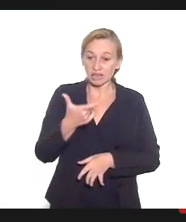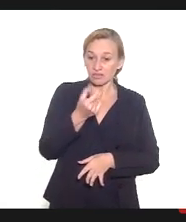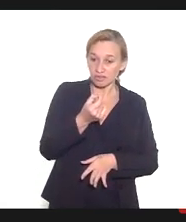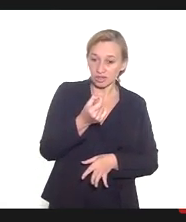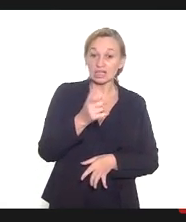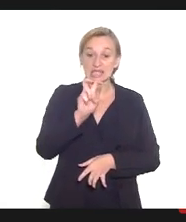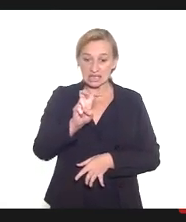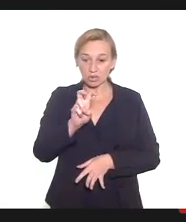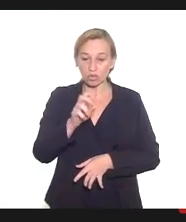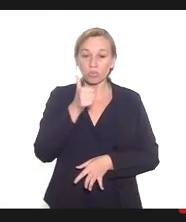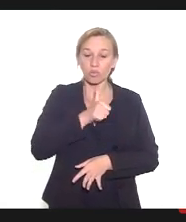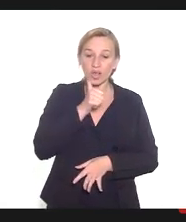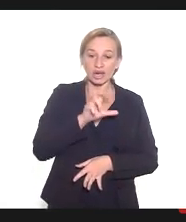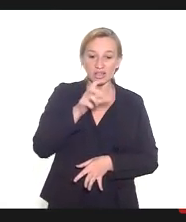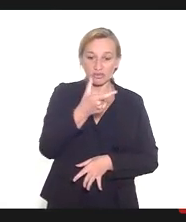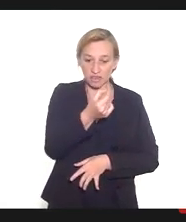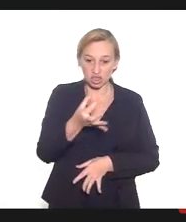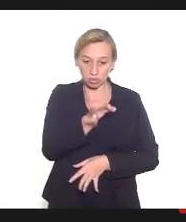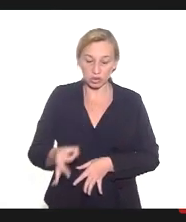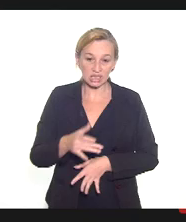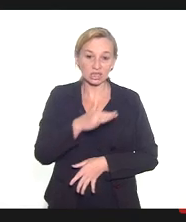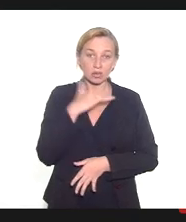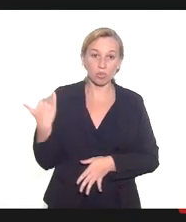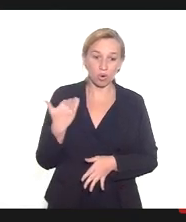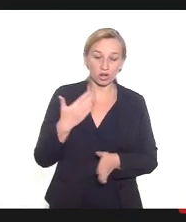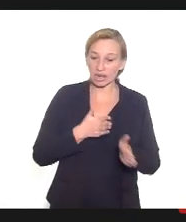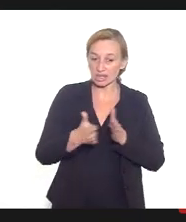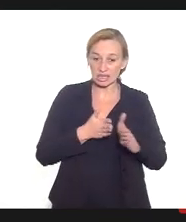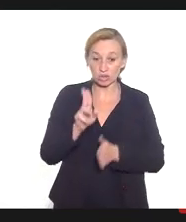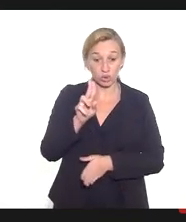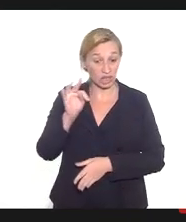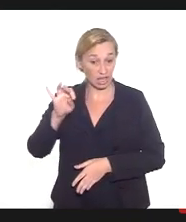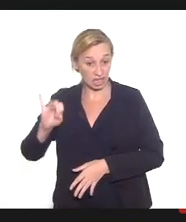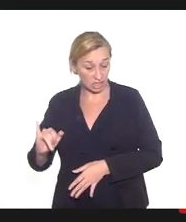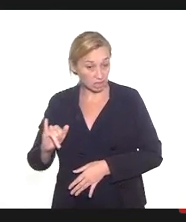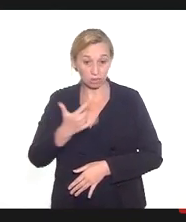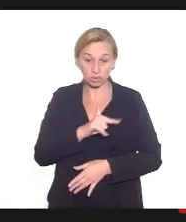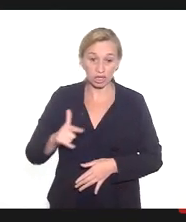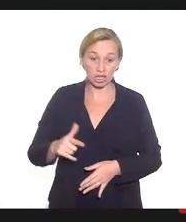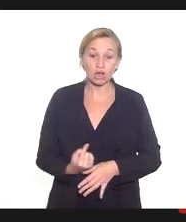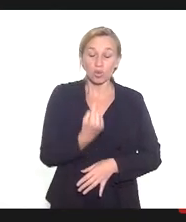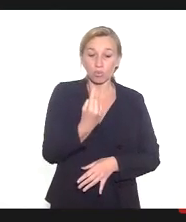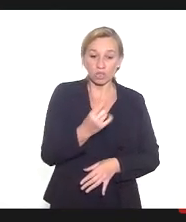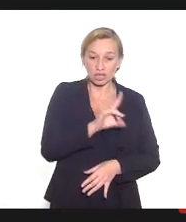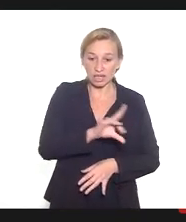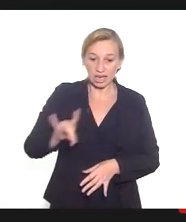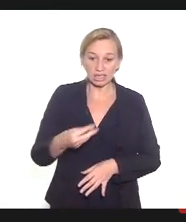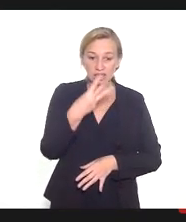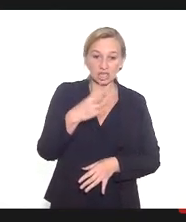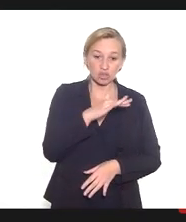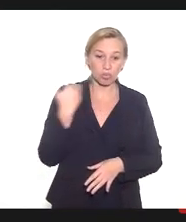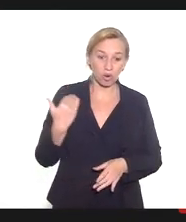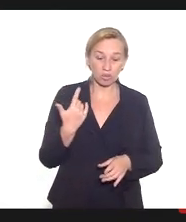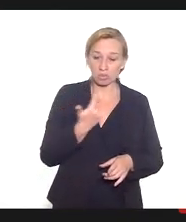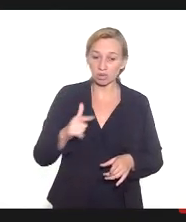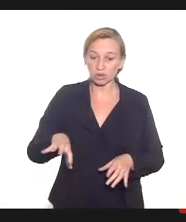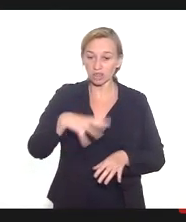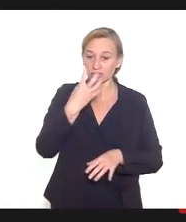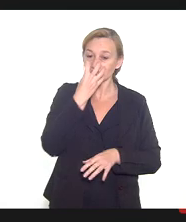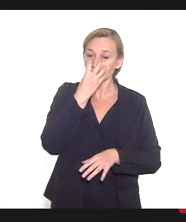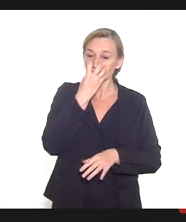de cinco mulheres têm que por cento morre-se de acesso à UTI uma de cada três morre cento Badoo e colocada